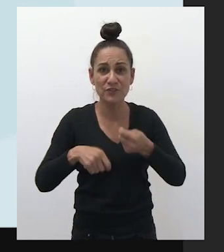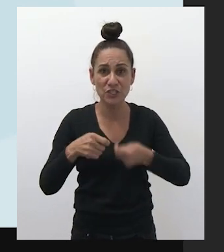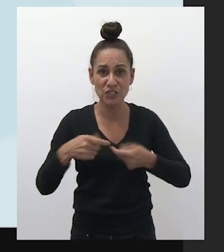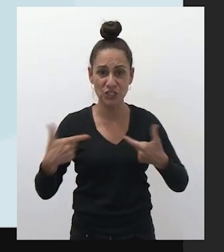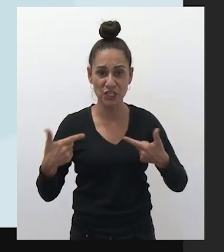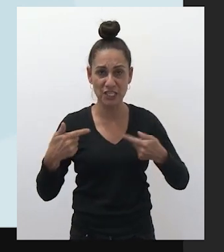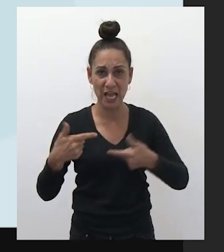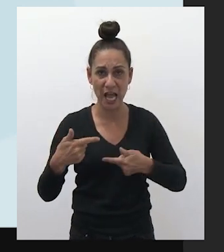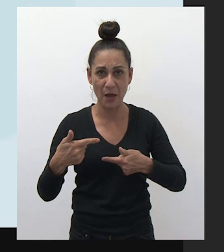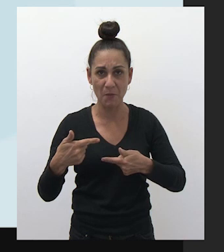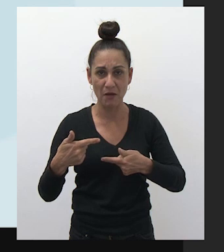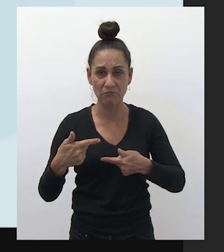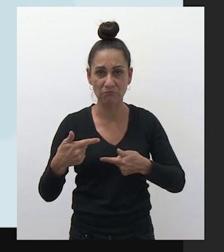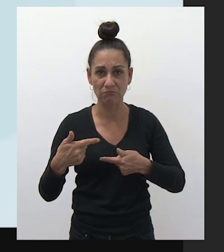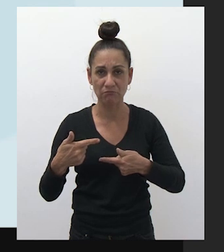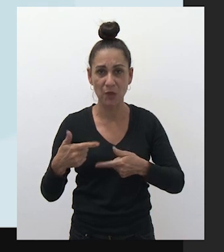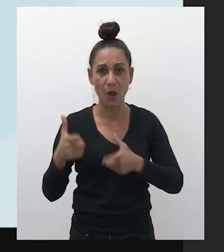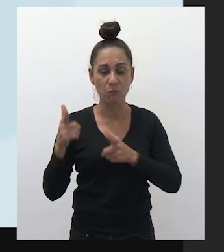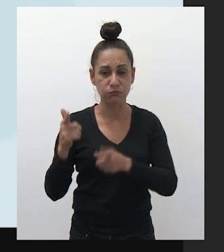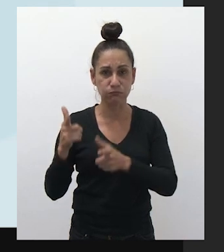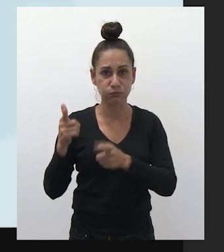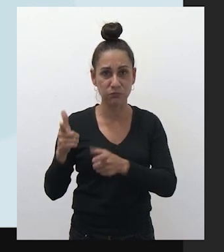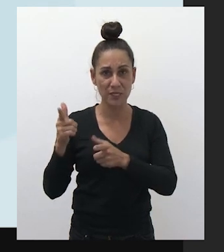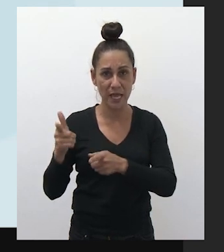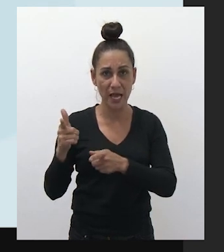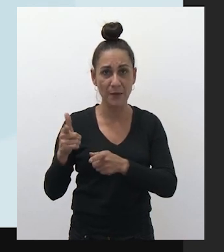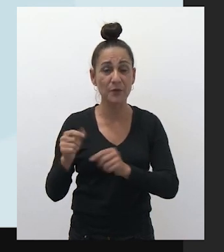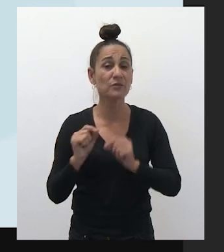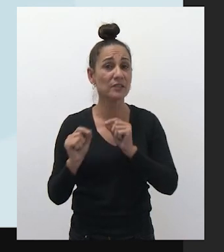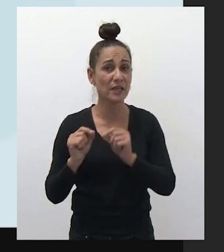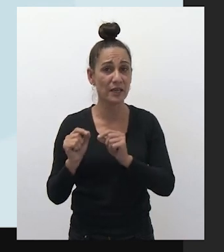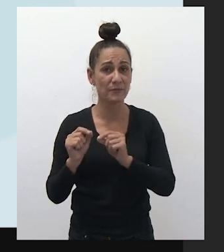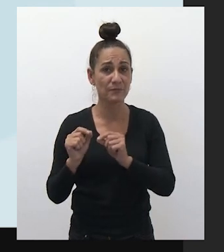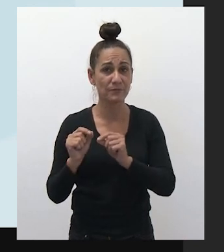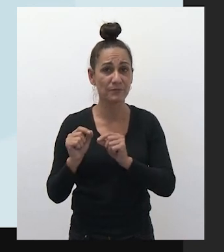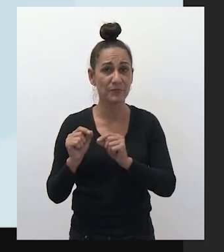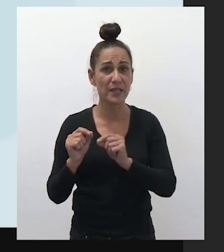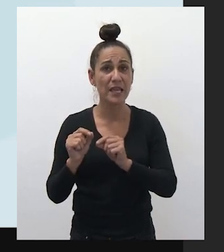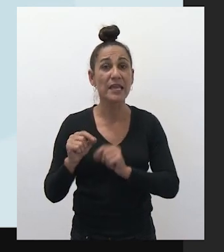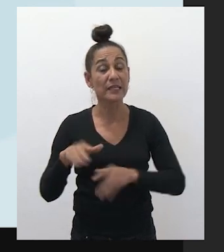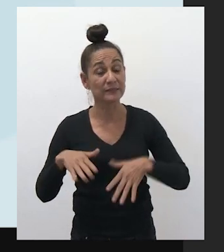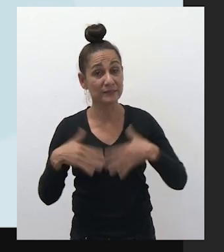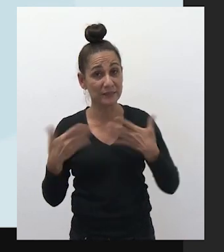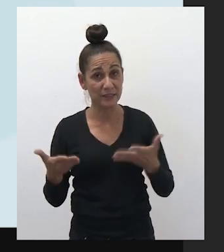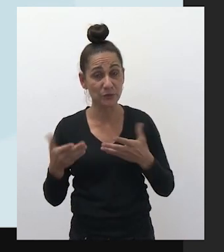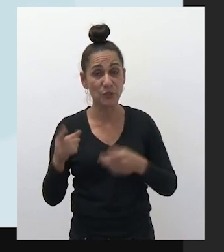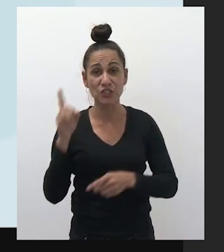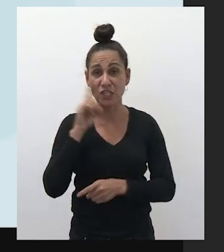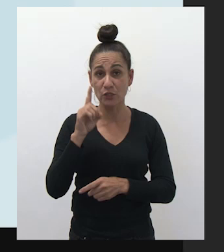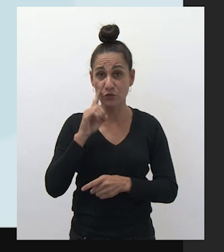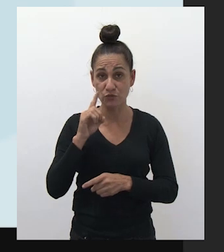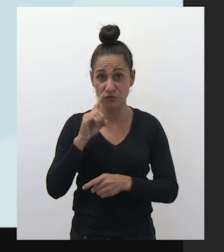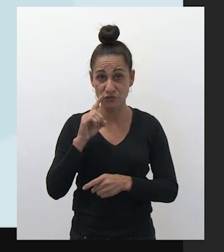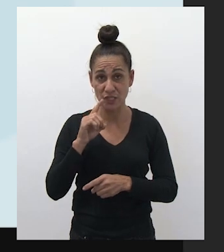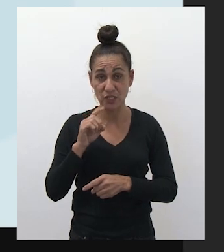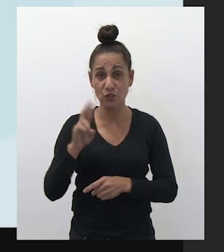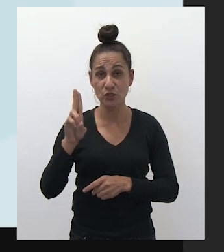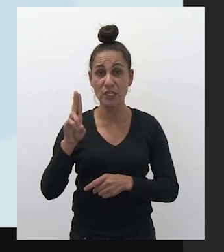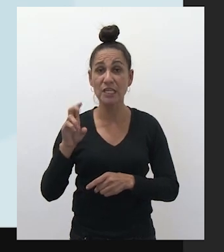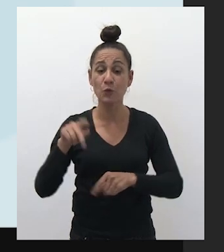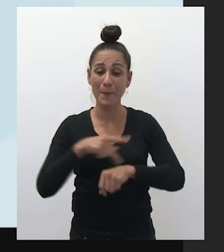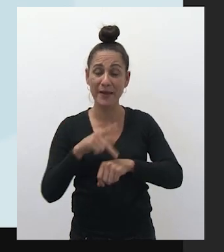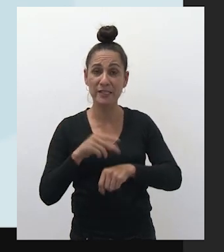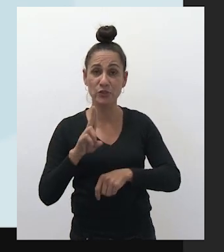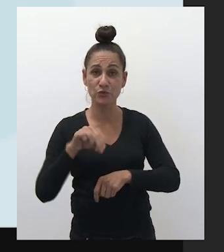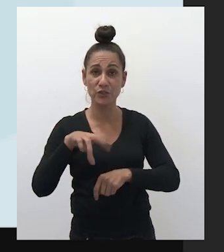armamento. E aqui, nesse contexto, 1963, é o quê? Guerra Fria. Então, Estados Unidos e União Soviética investindo